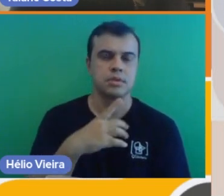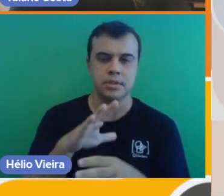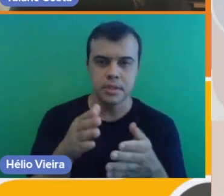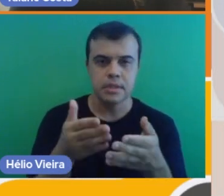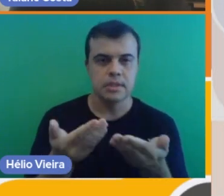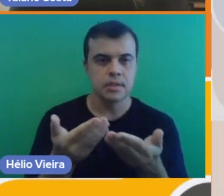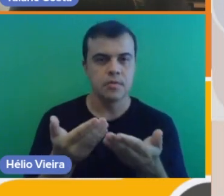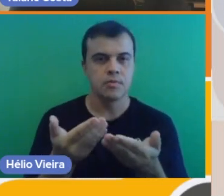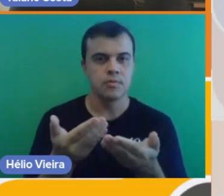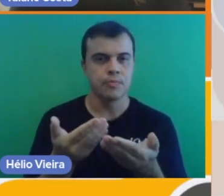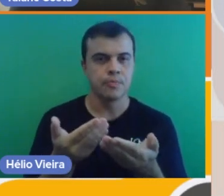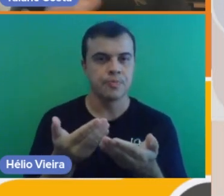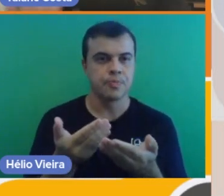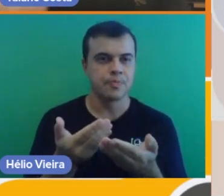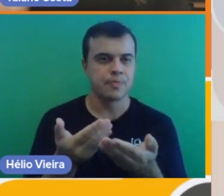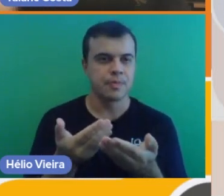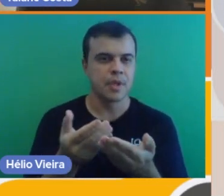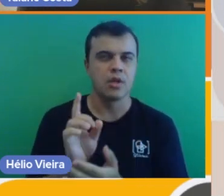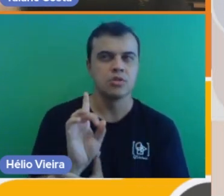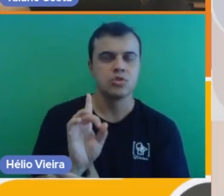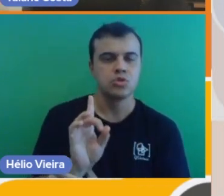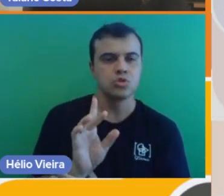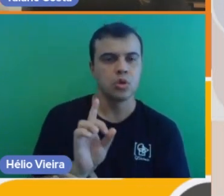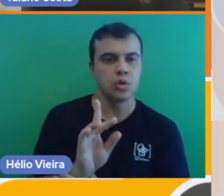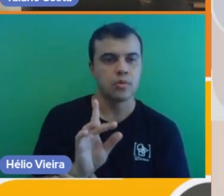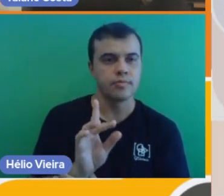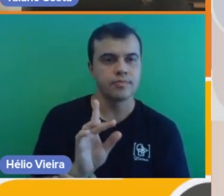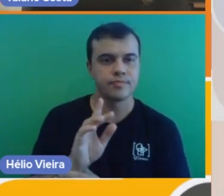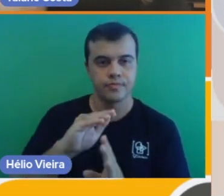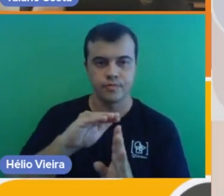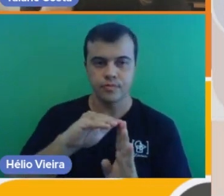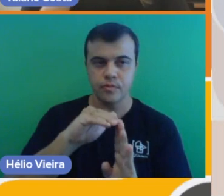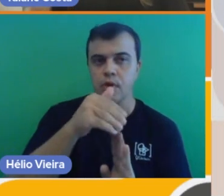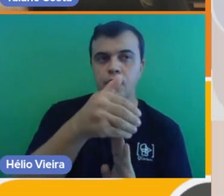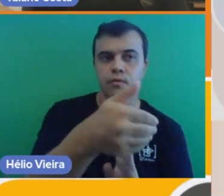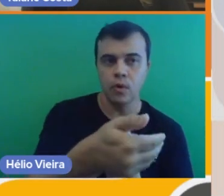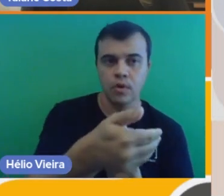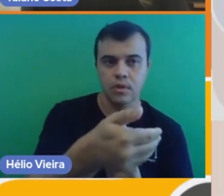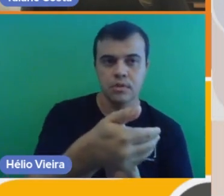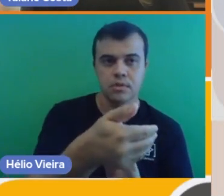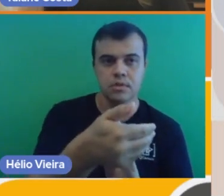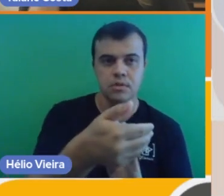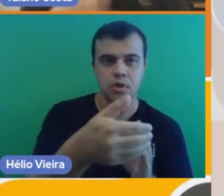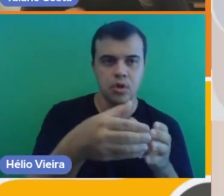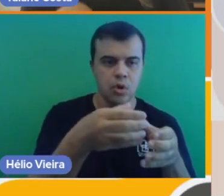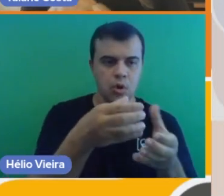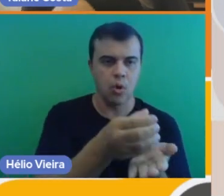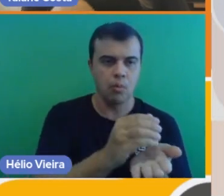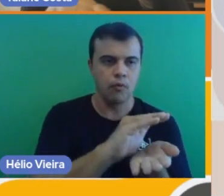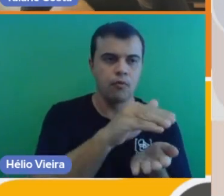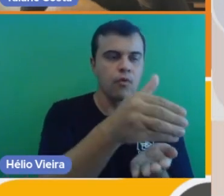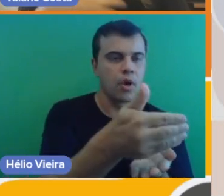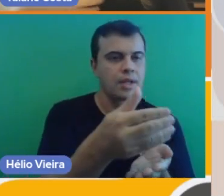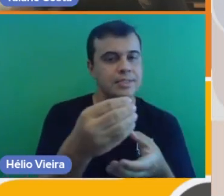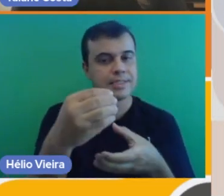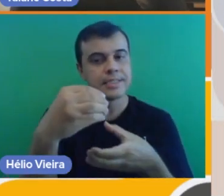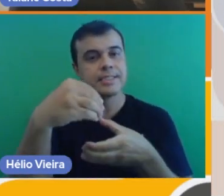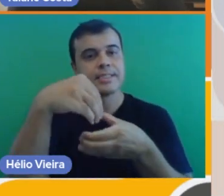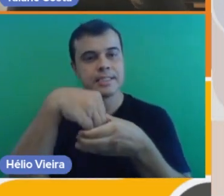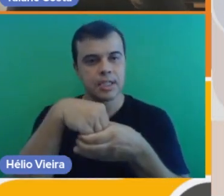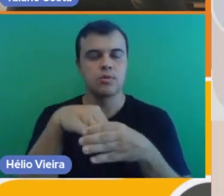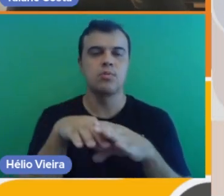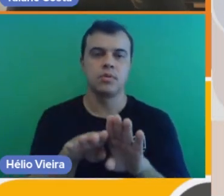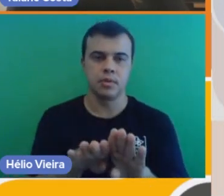Então, não só a parte de fora da imagem, do objeto, mas a parte de dentro